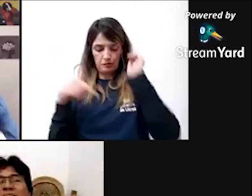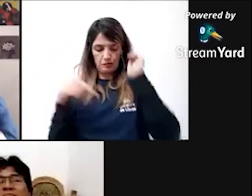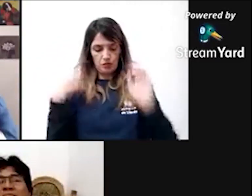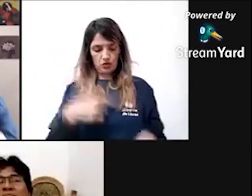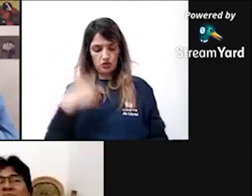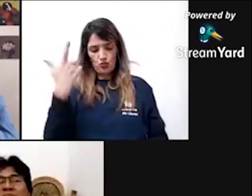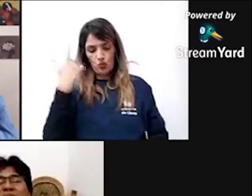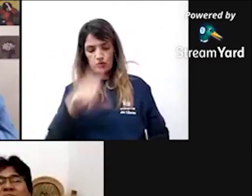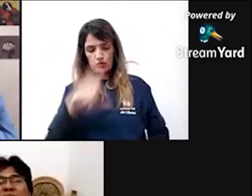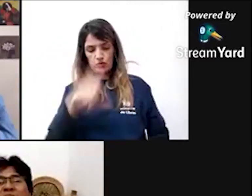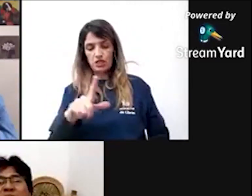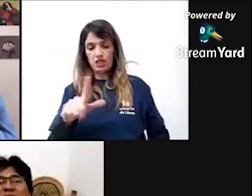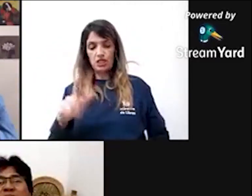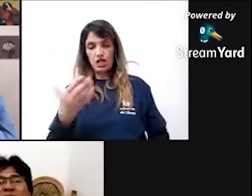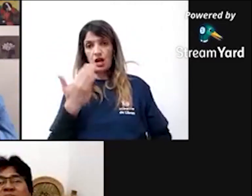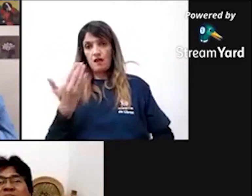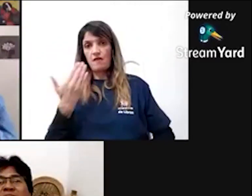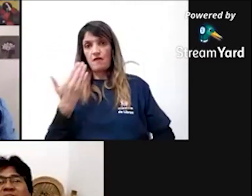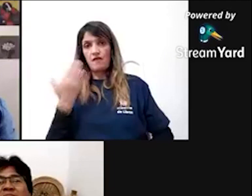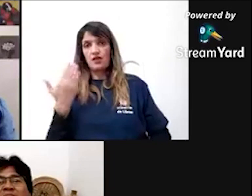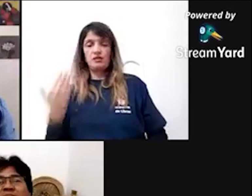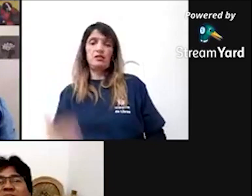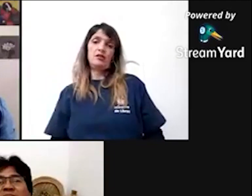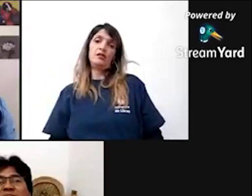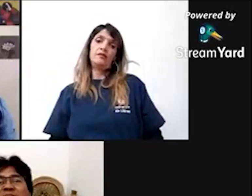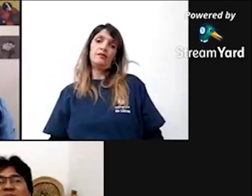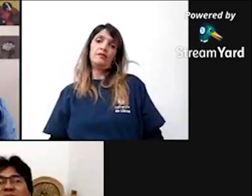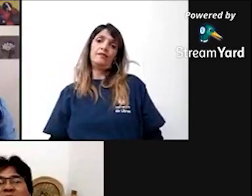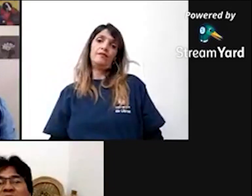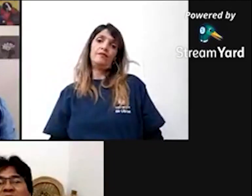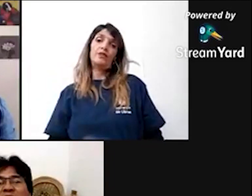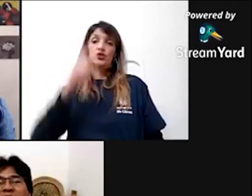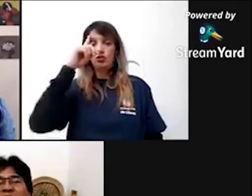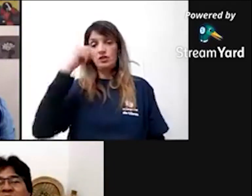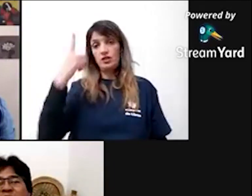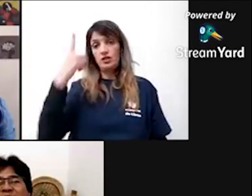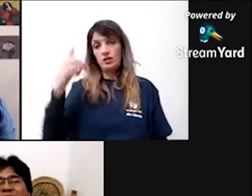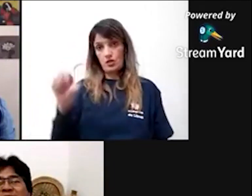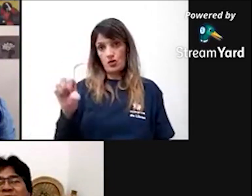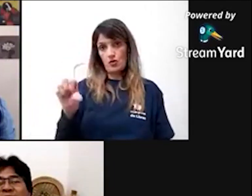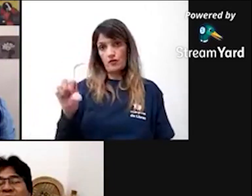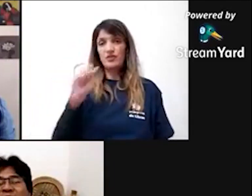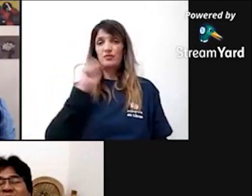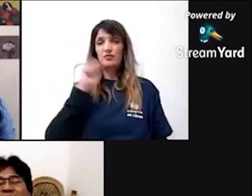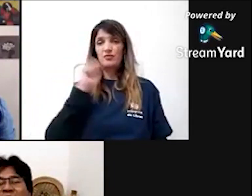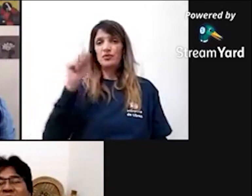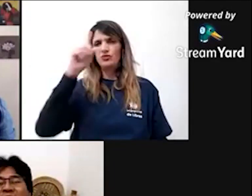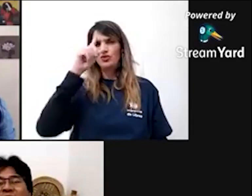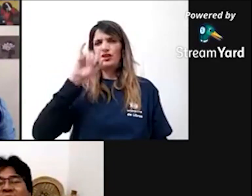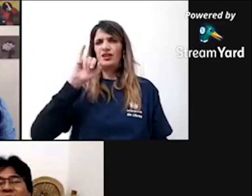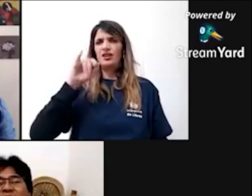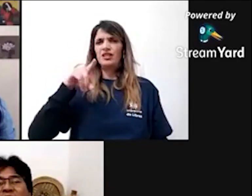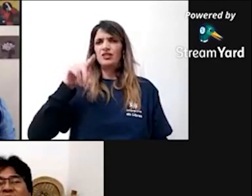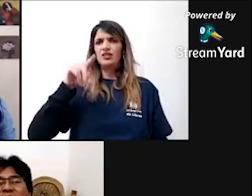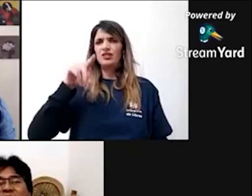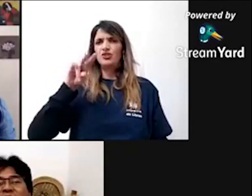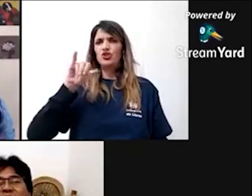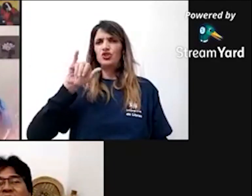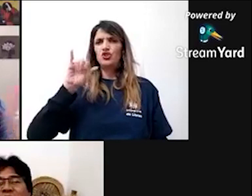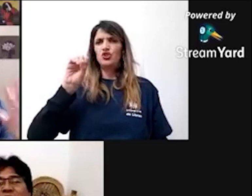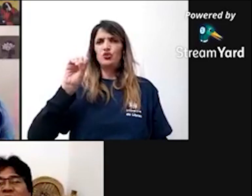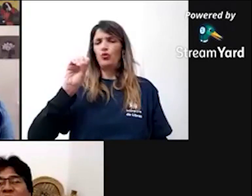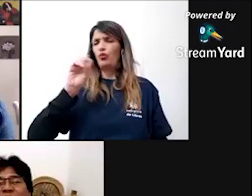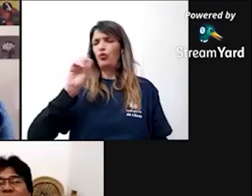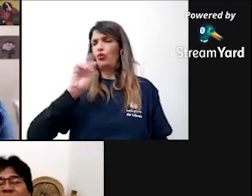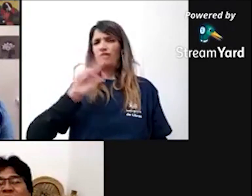se afastar. E eu diria para vocês, dia 19 de abril, dia do índio, não mais, tá certo?